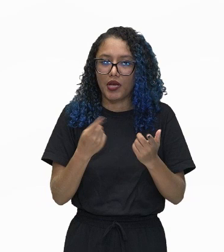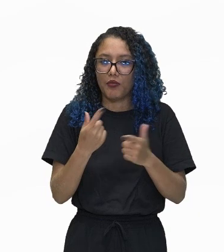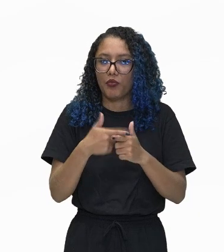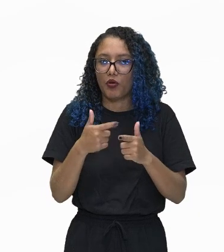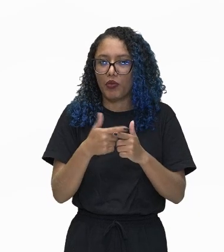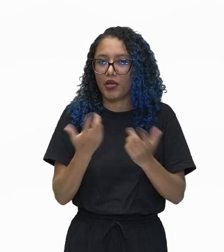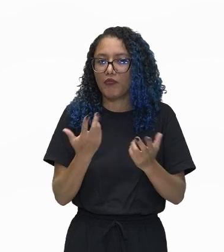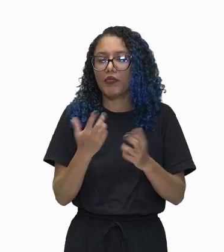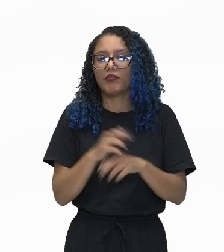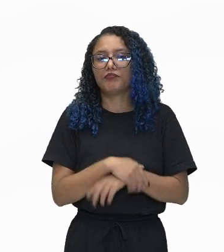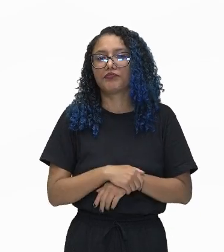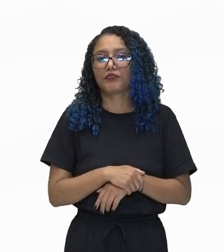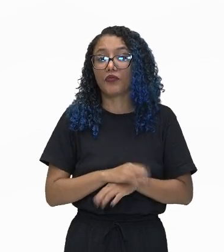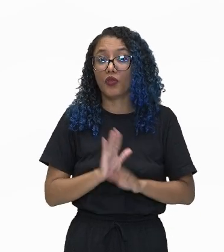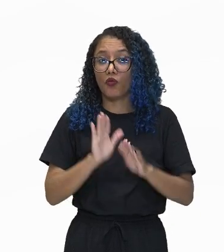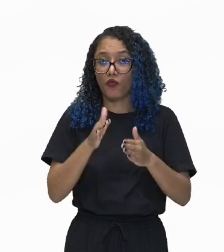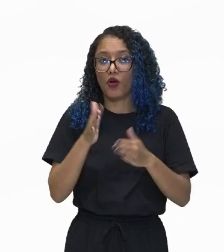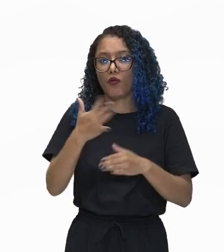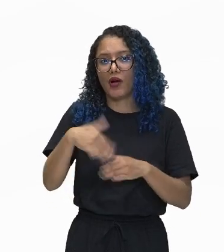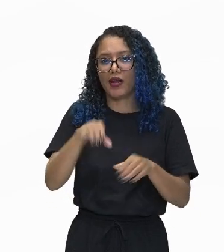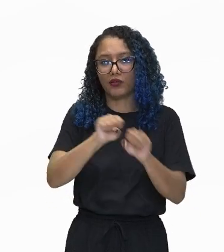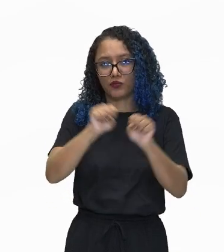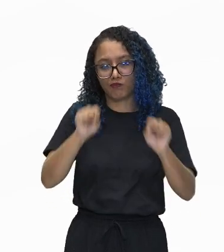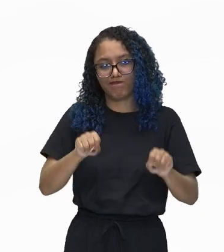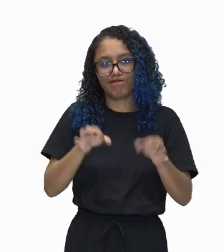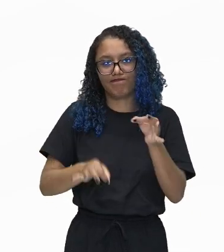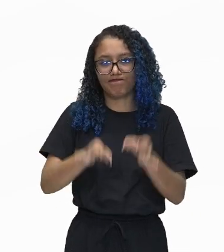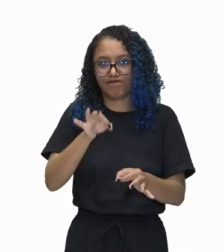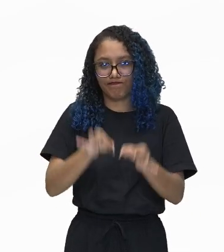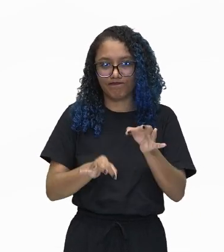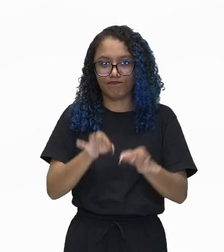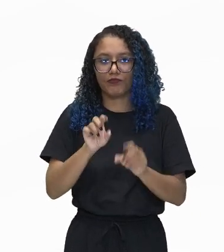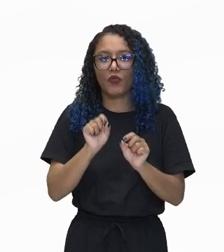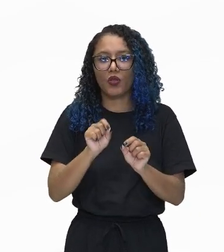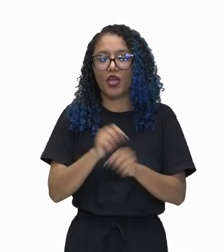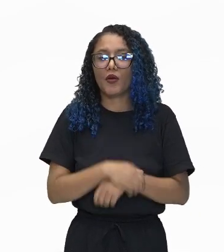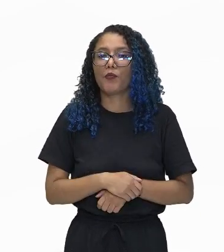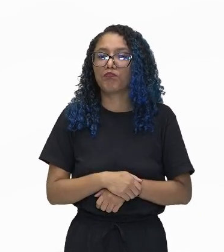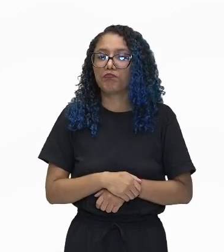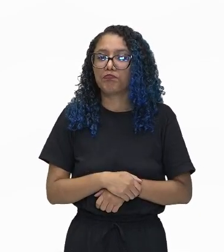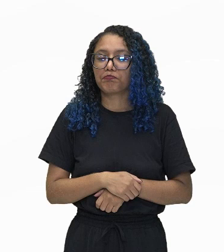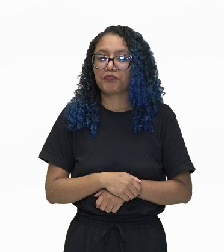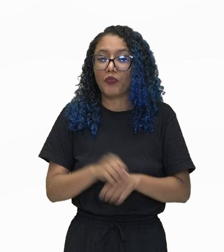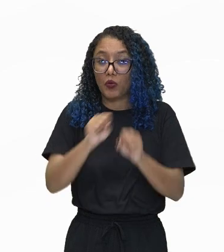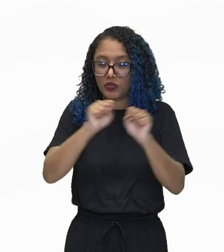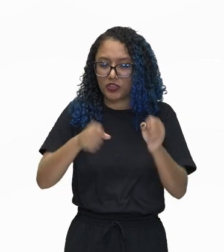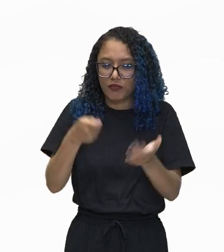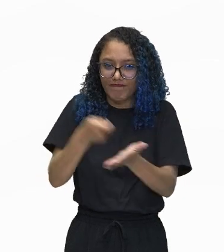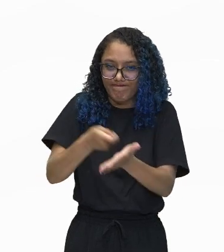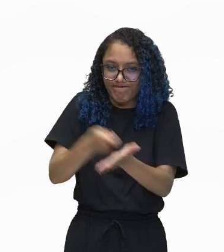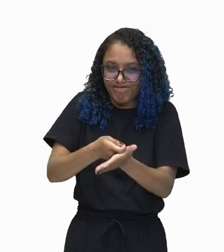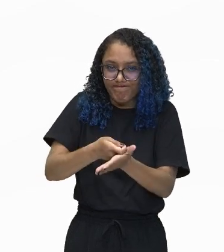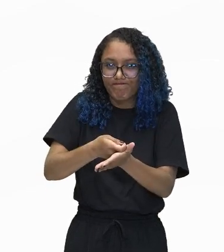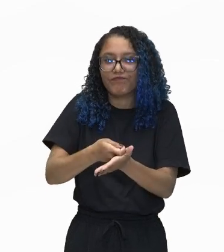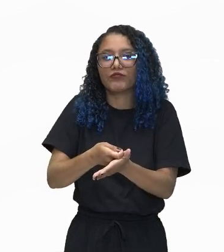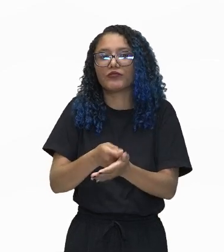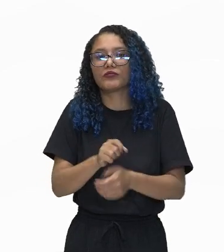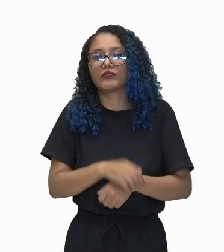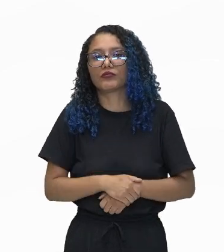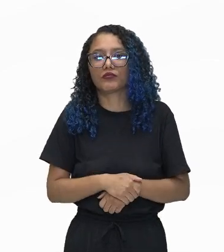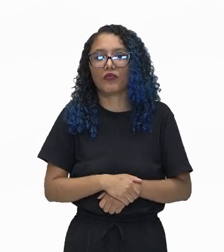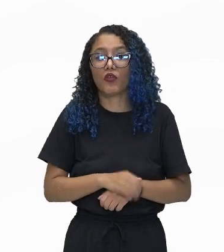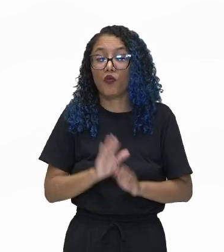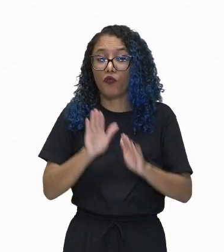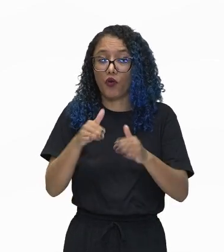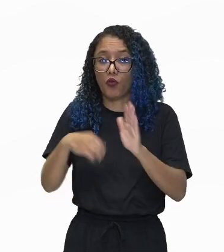do sistema judiciário, que não consegue manter um sistema rígido de punição aos crimes violentos. Né?